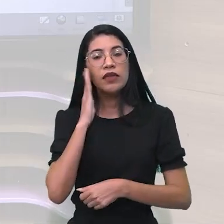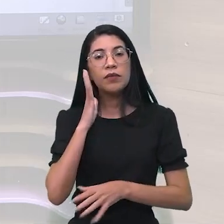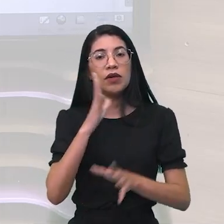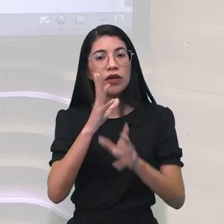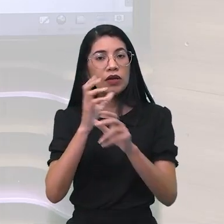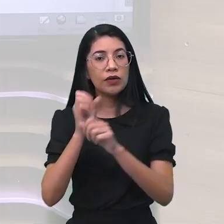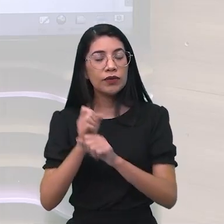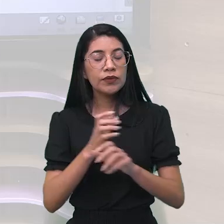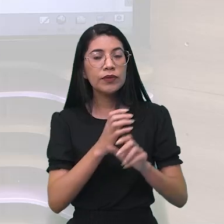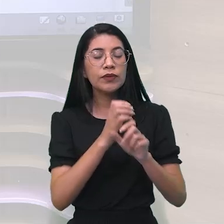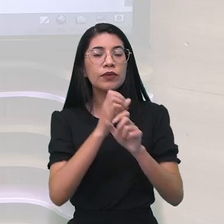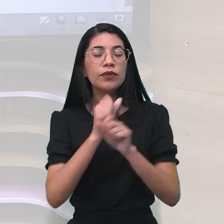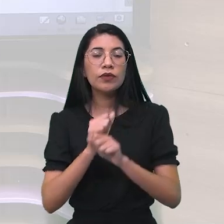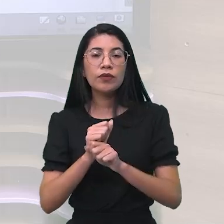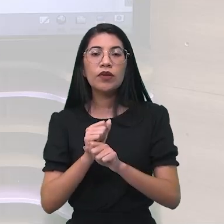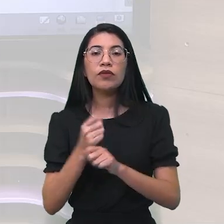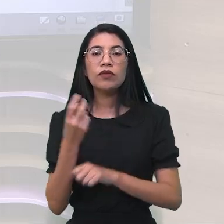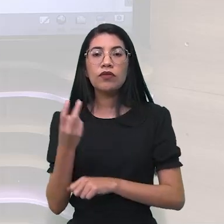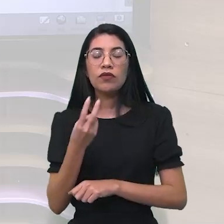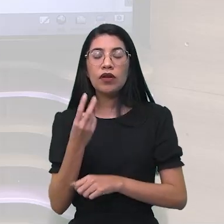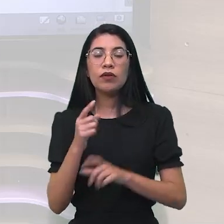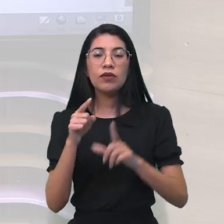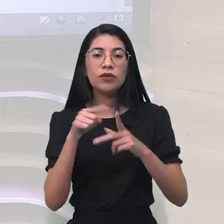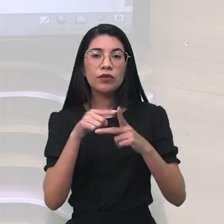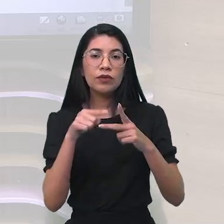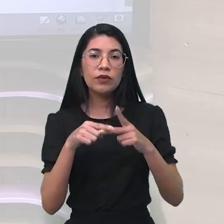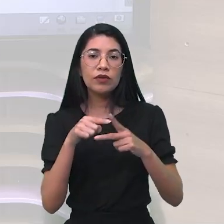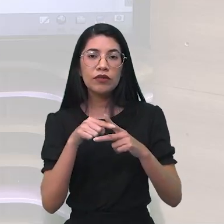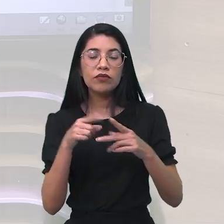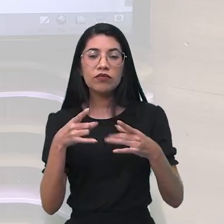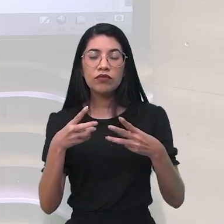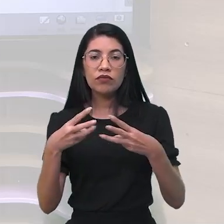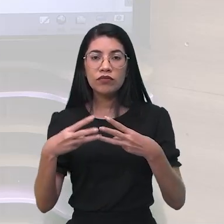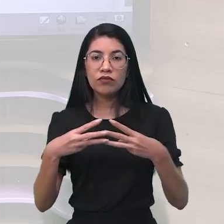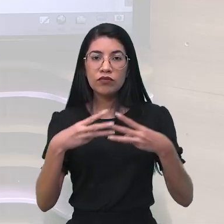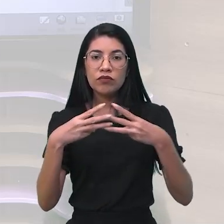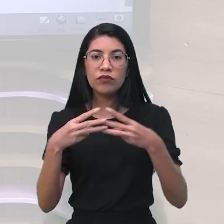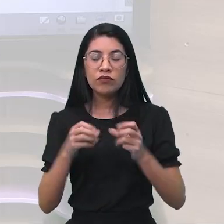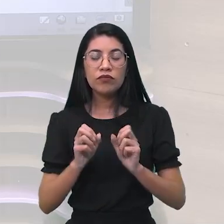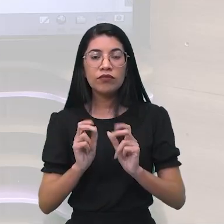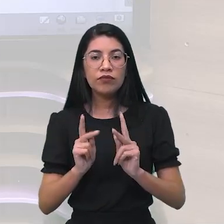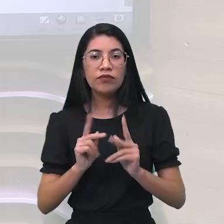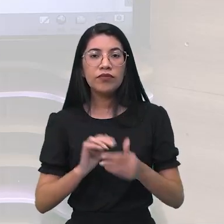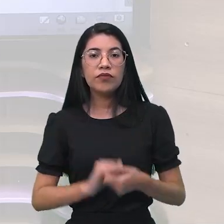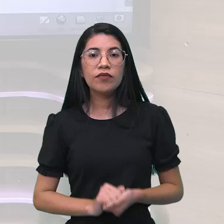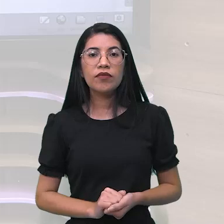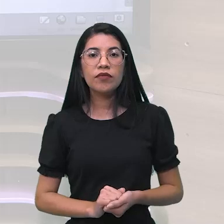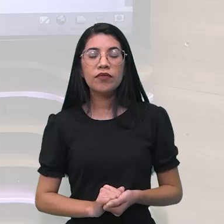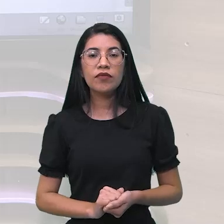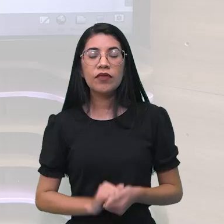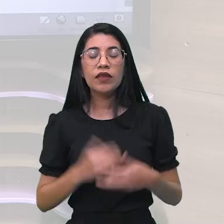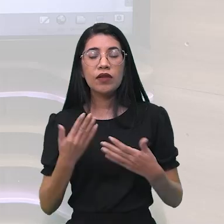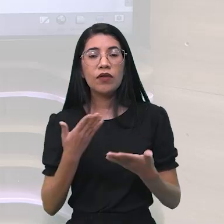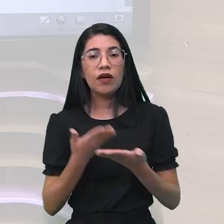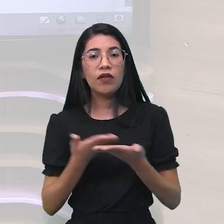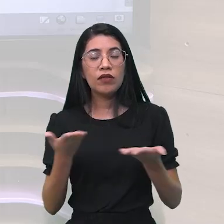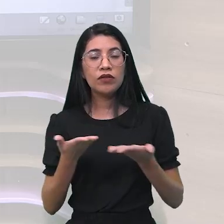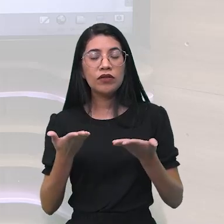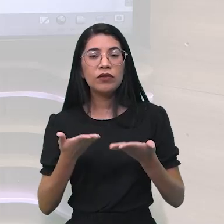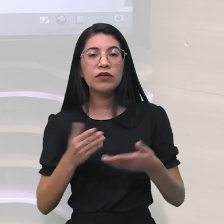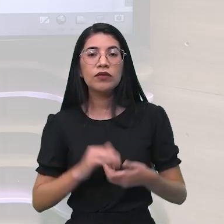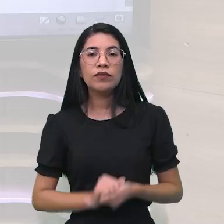do somatório dos ângulos internos lá do hexágono. Perceberam? Então,